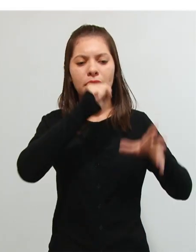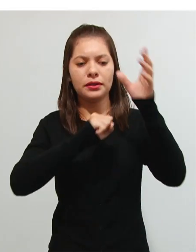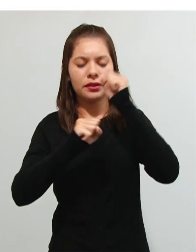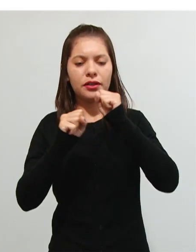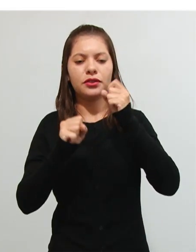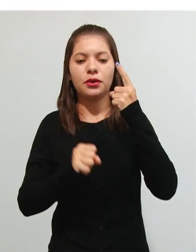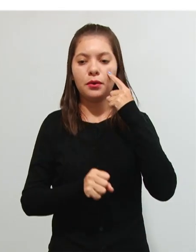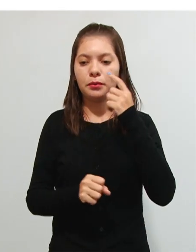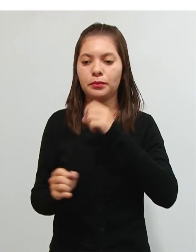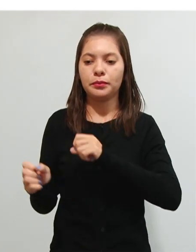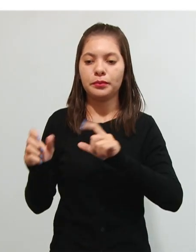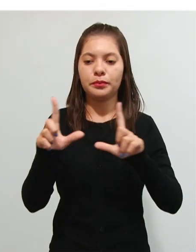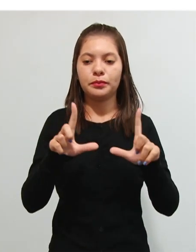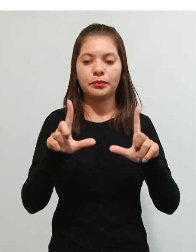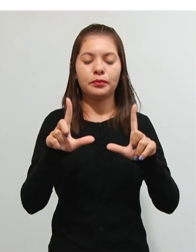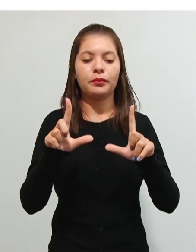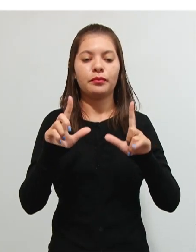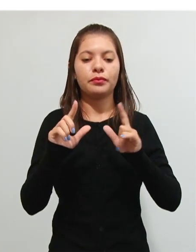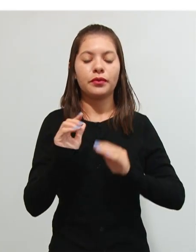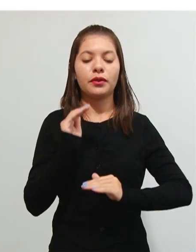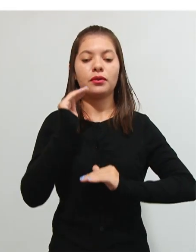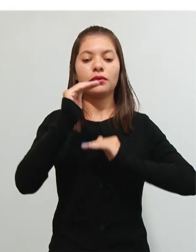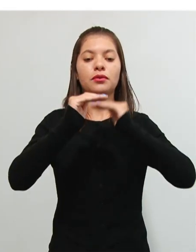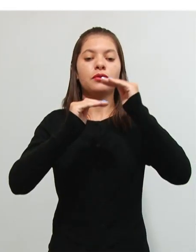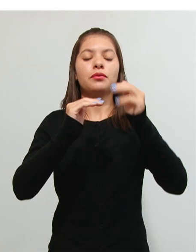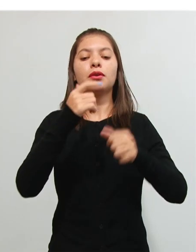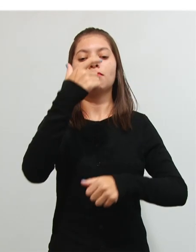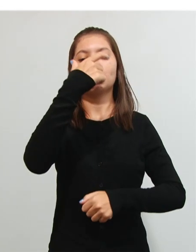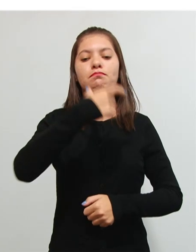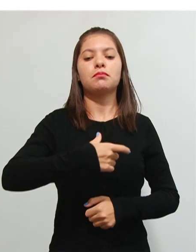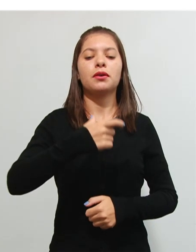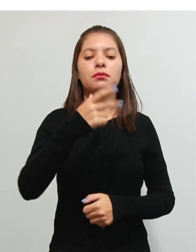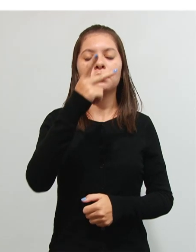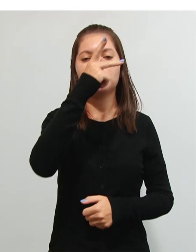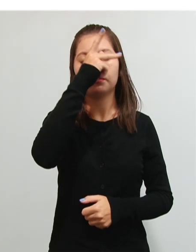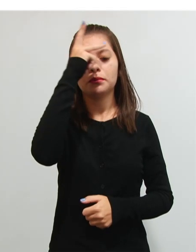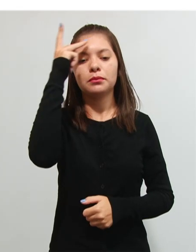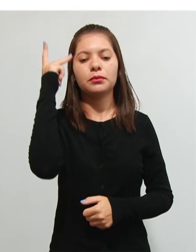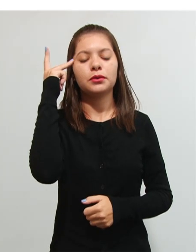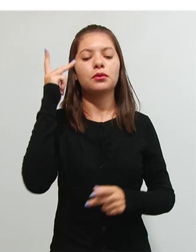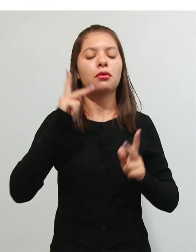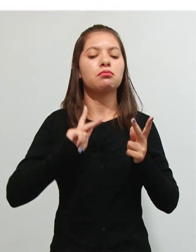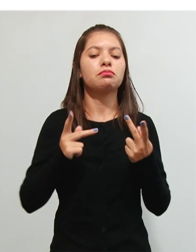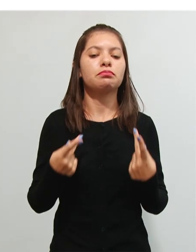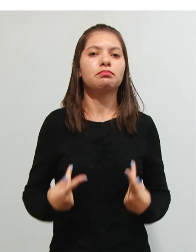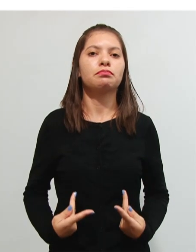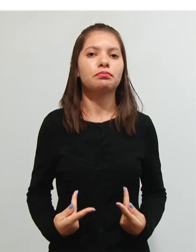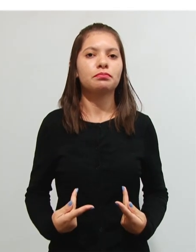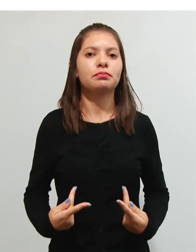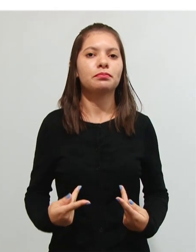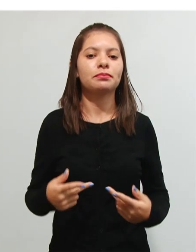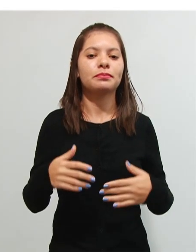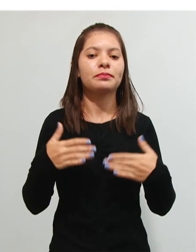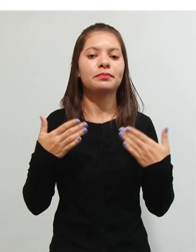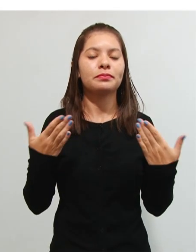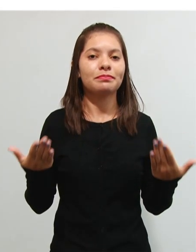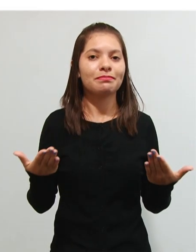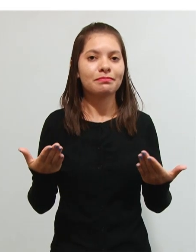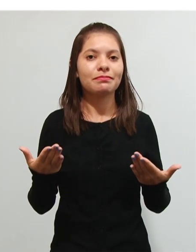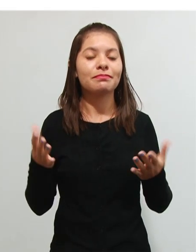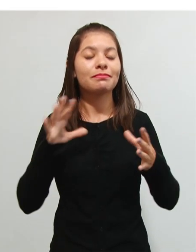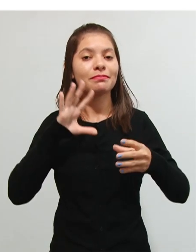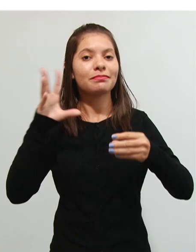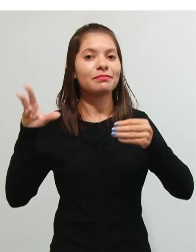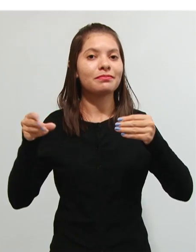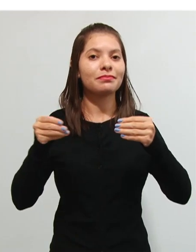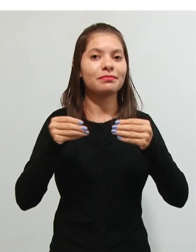tudo, nesta abordagem, é o desenvolvimento da pessoa, a pessoa como ser humano. Então,